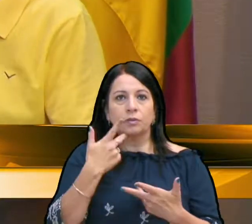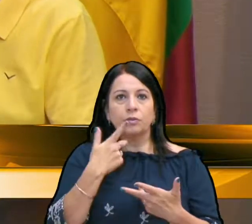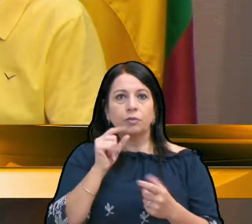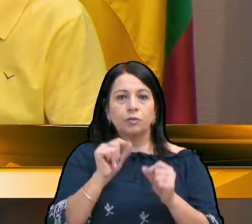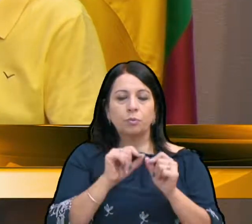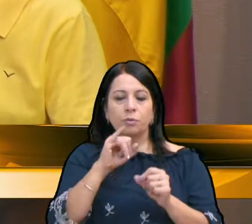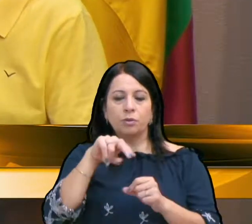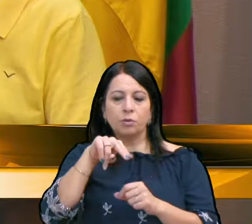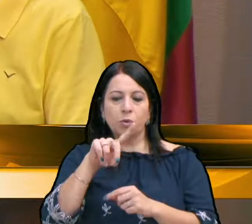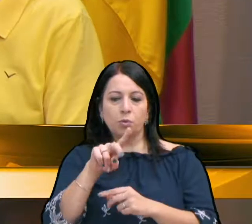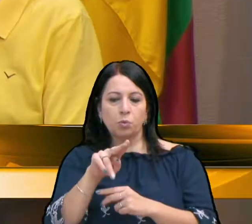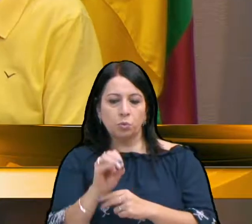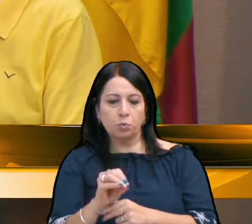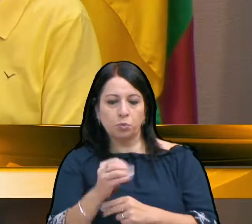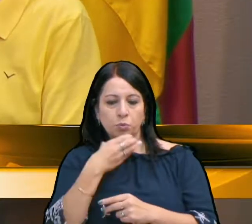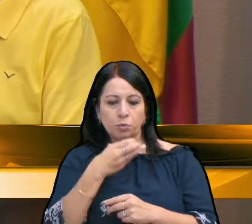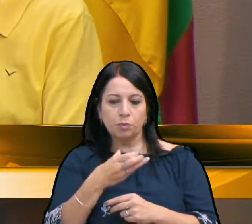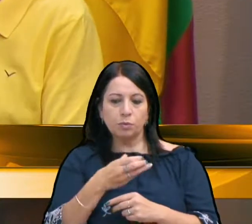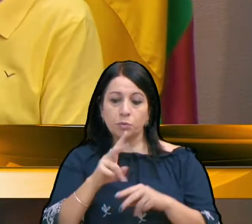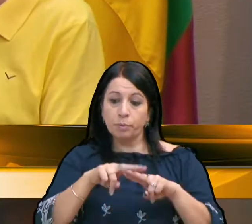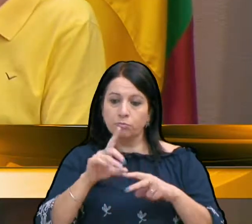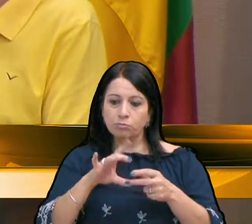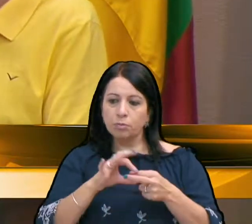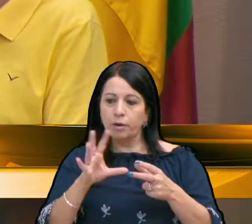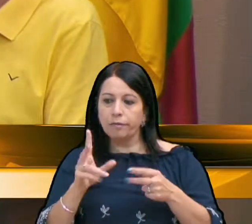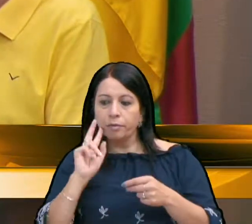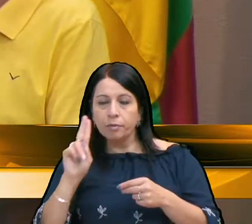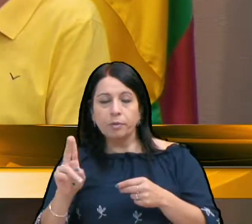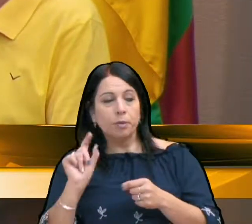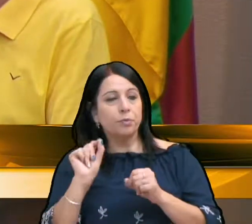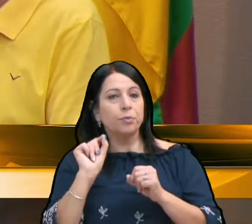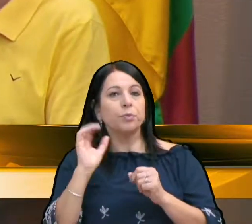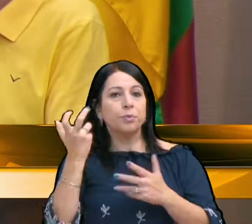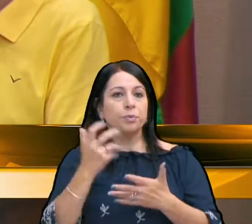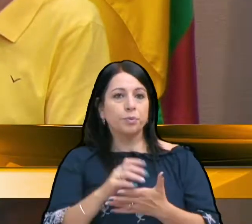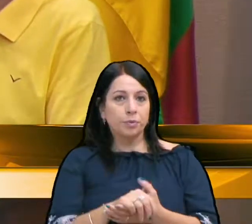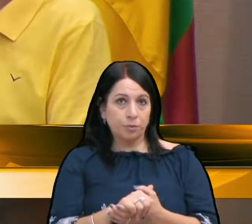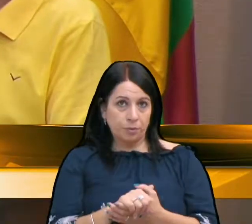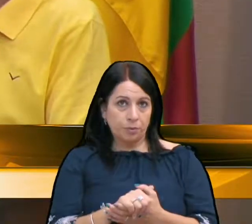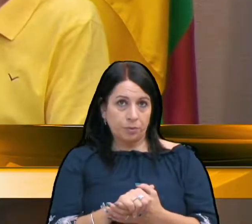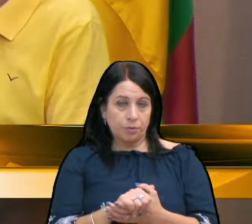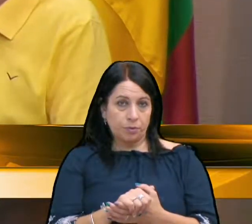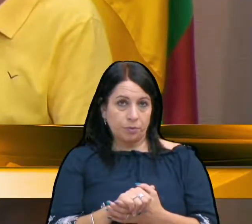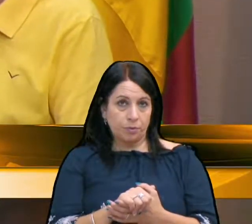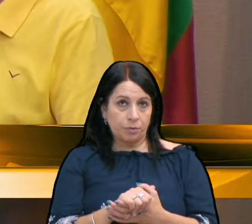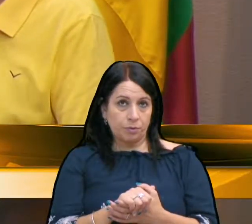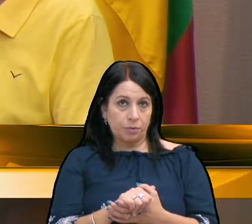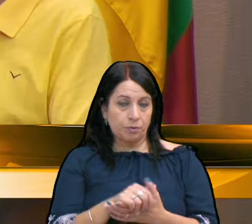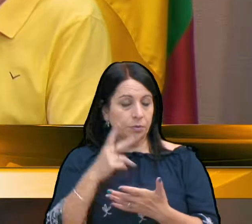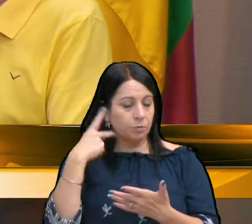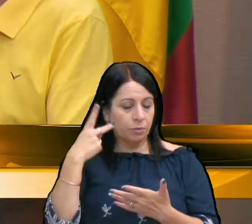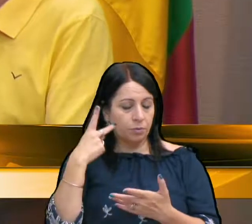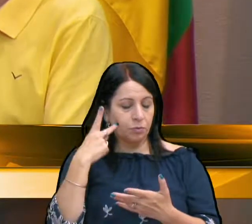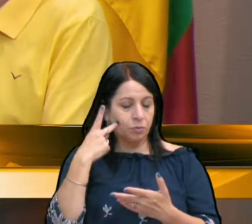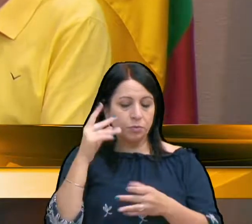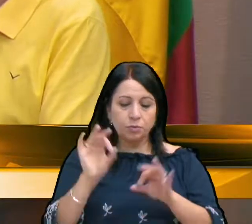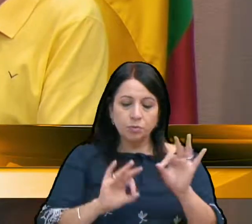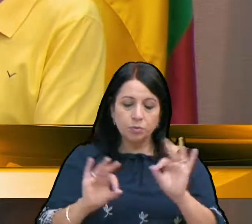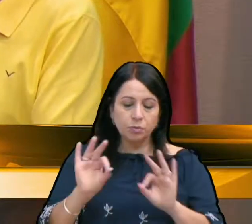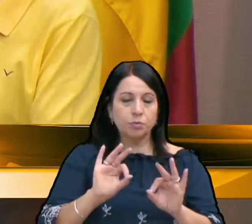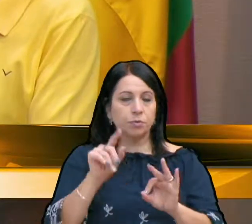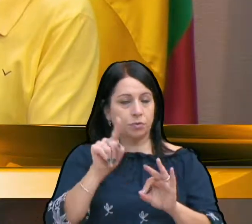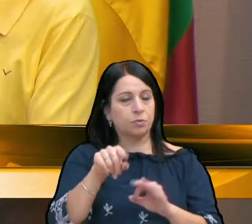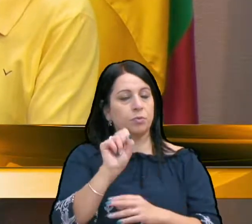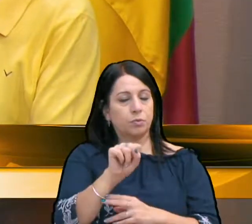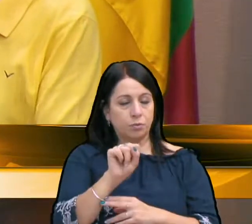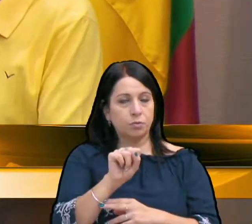Natal, para que a gente se dê conta do que o nosso... os políticos estão preparando. Isso aqui